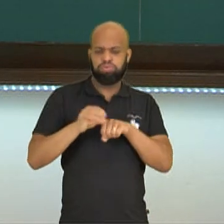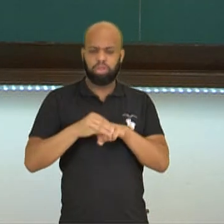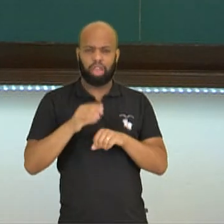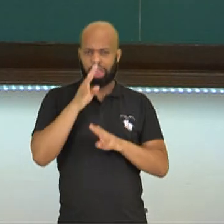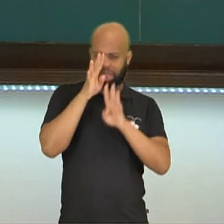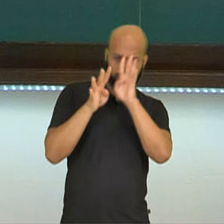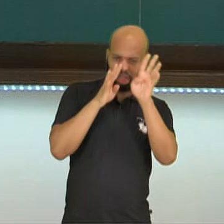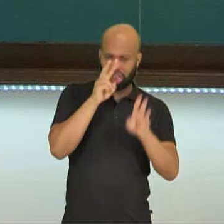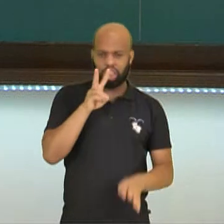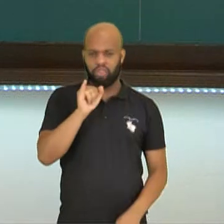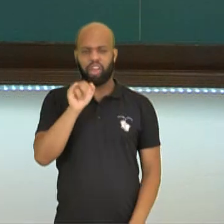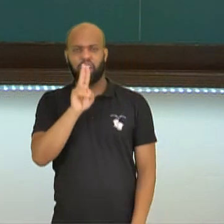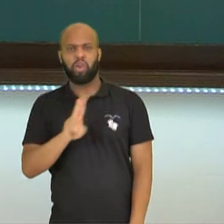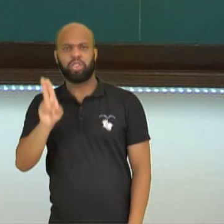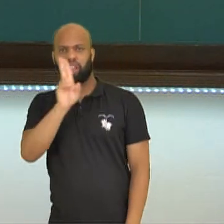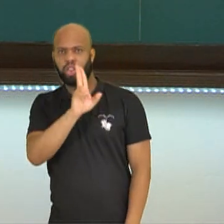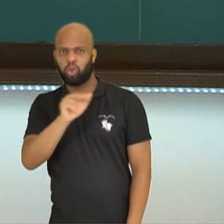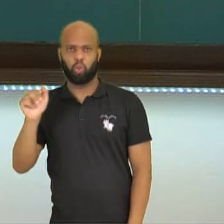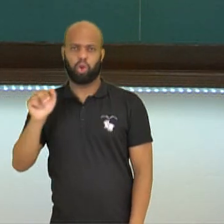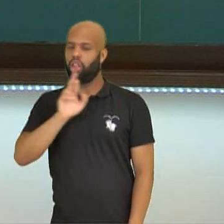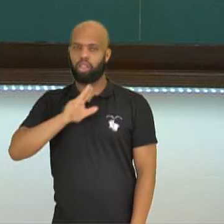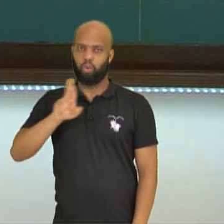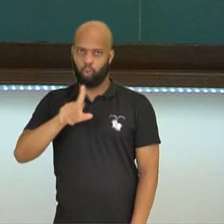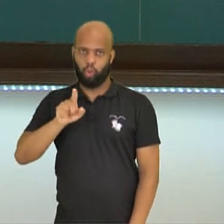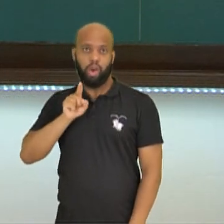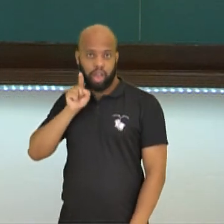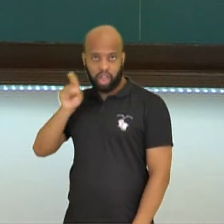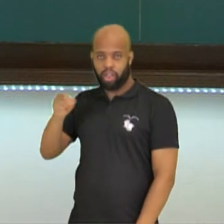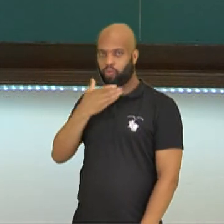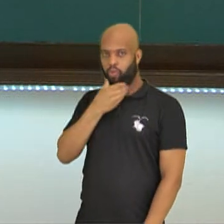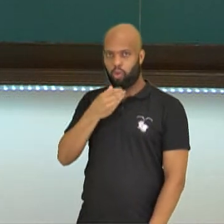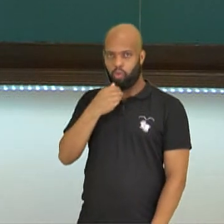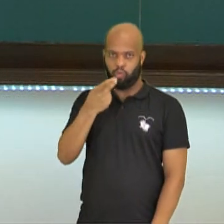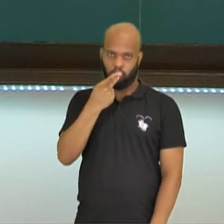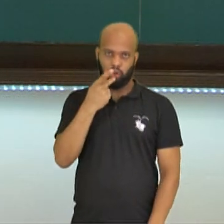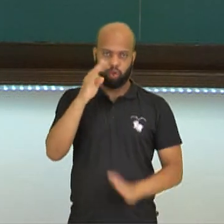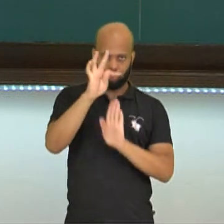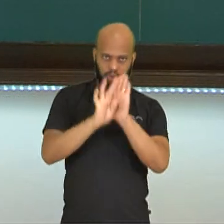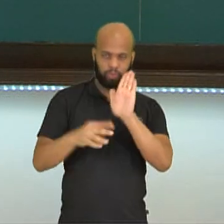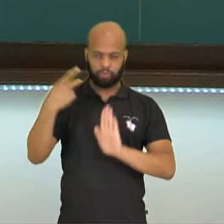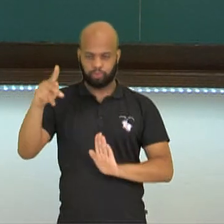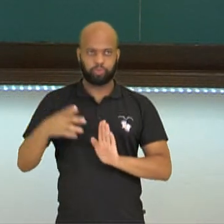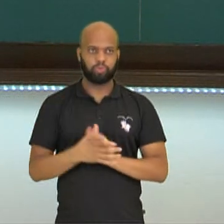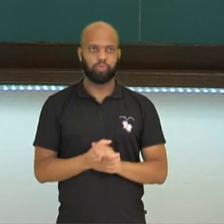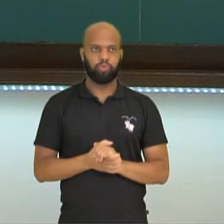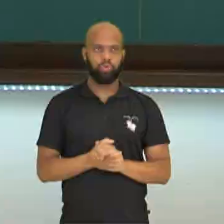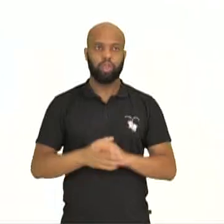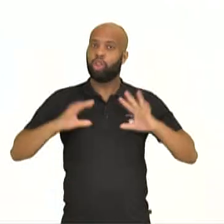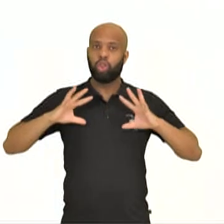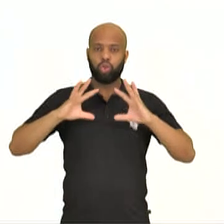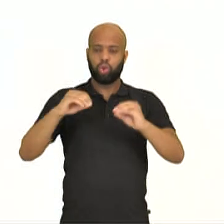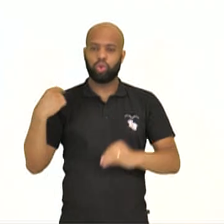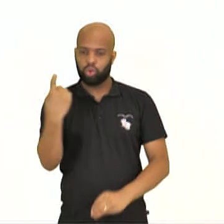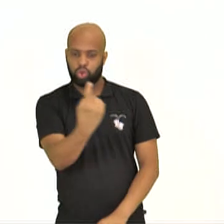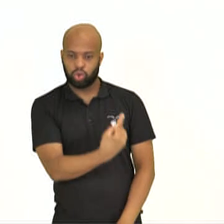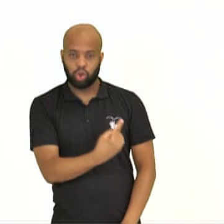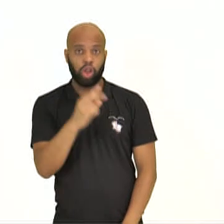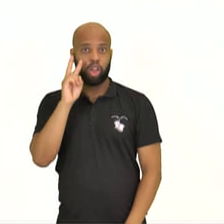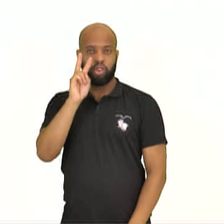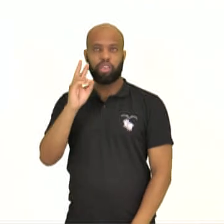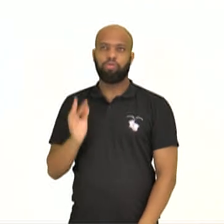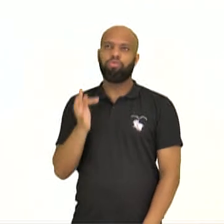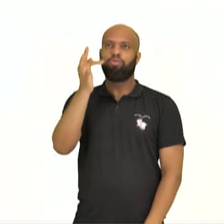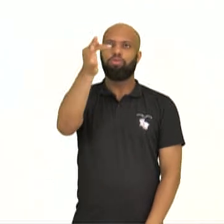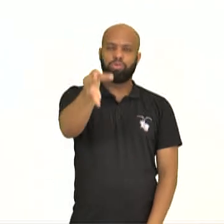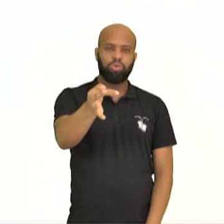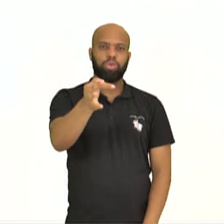que ele nunca vai utilizar. É isso que o Emerson Santos está dizendo. Todos nós, ao lançar os olhos para o